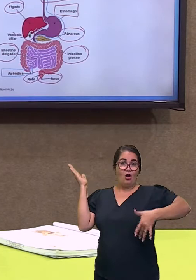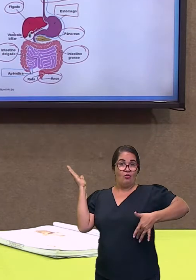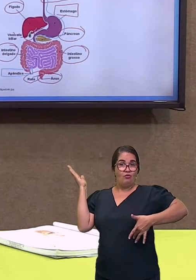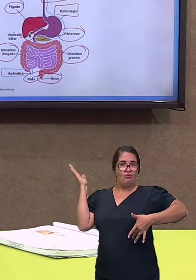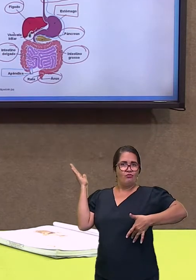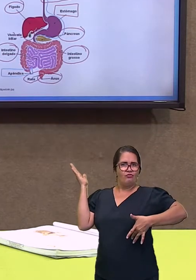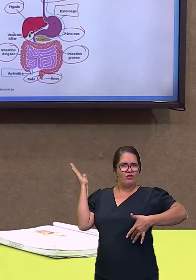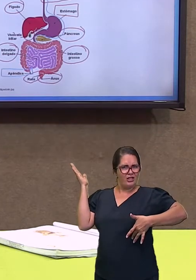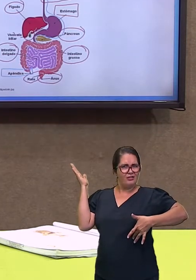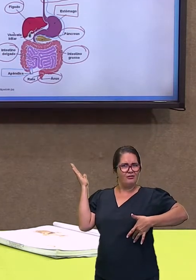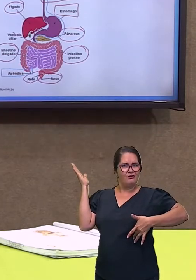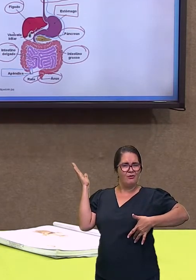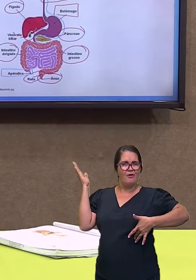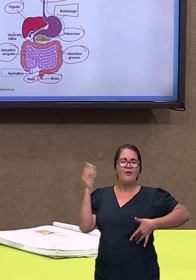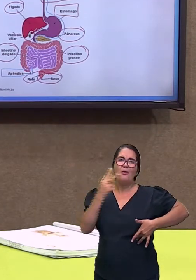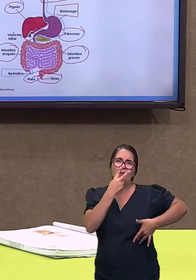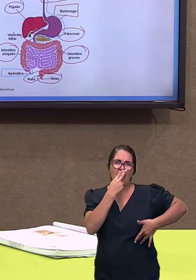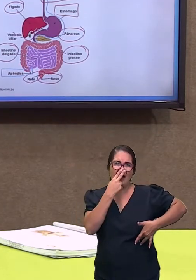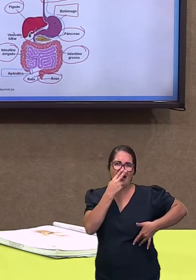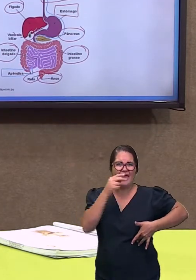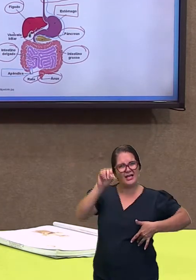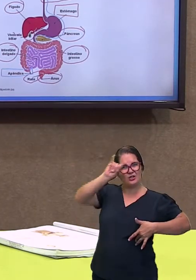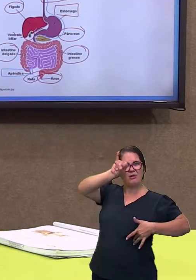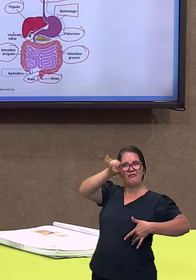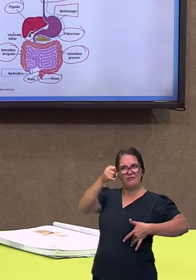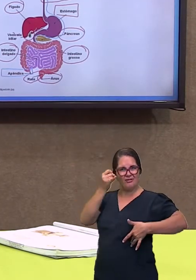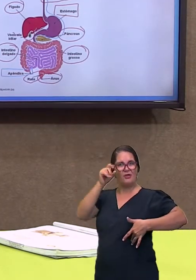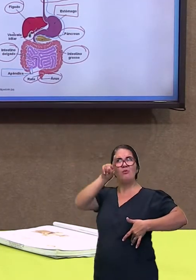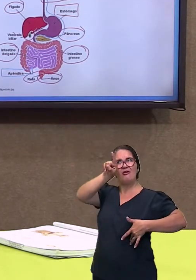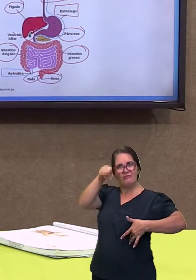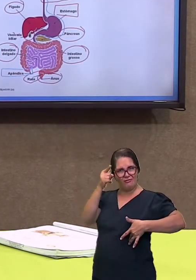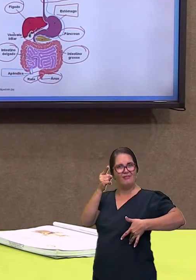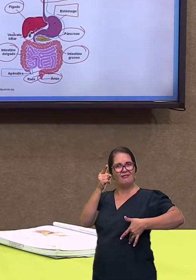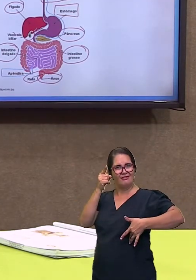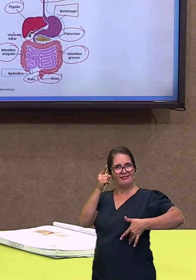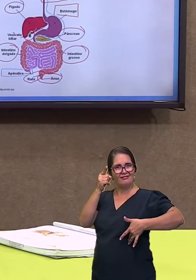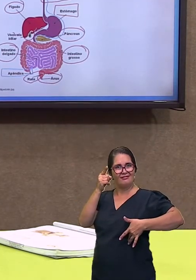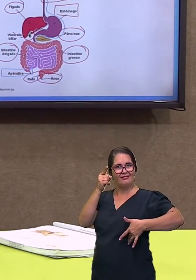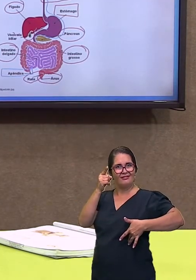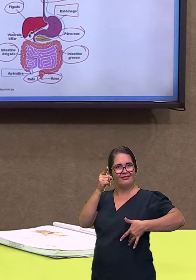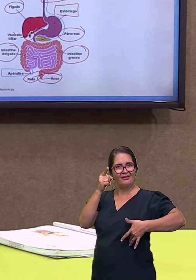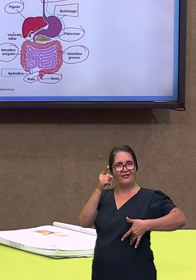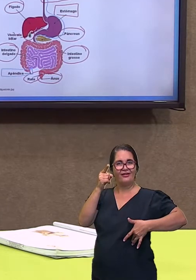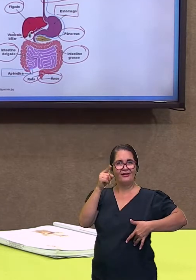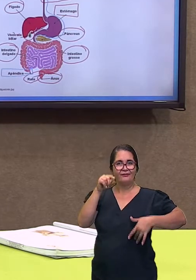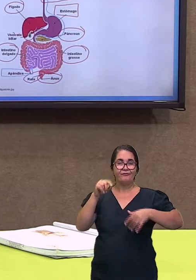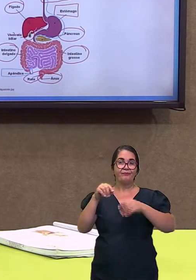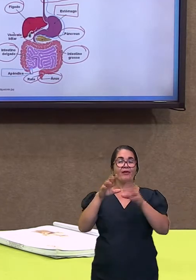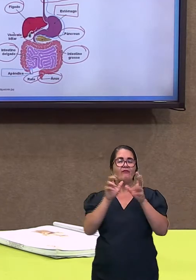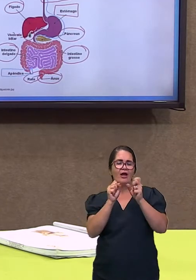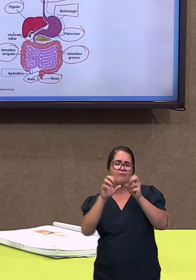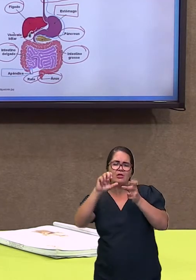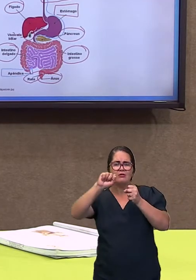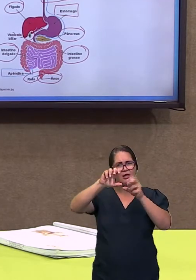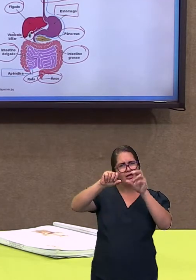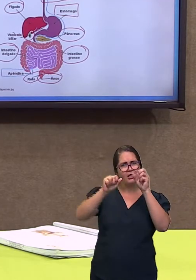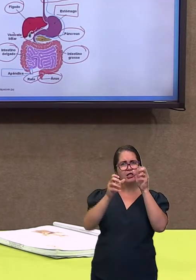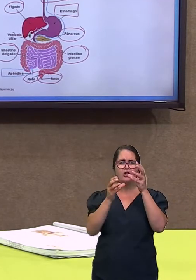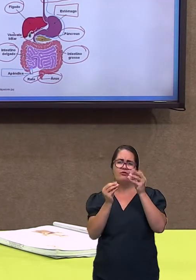parecendo uma vírgulazinha, ó. Então a gente consegue modelar, faz uma